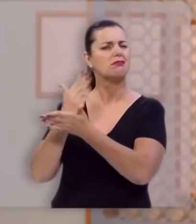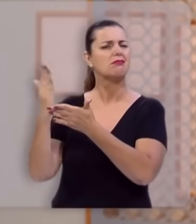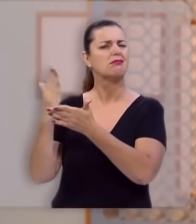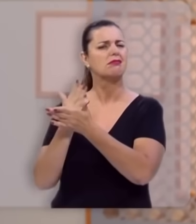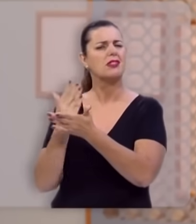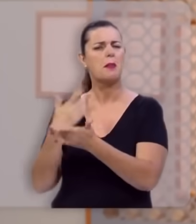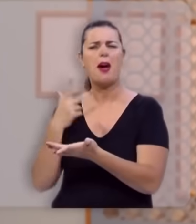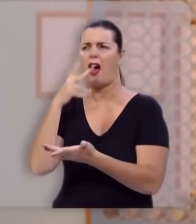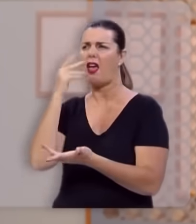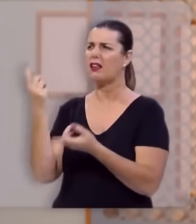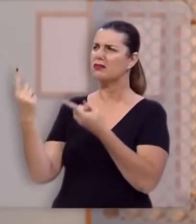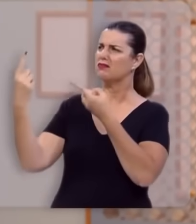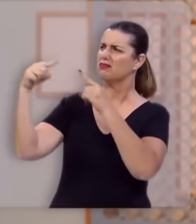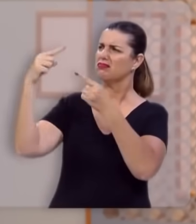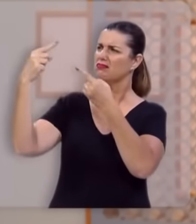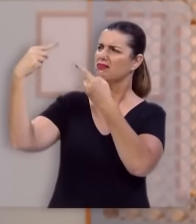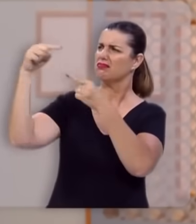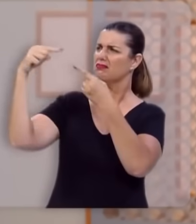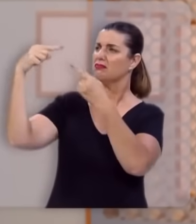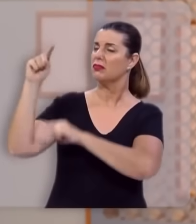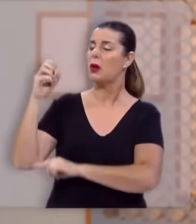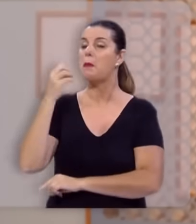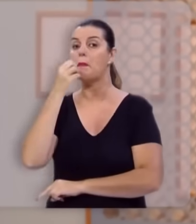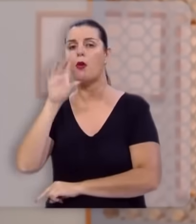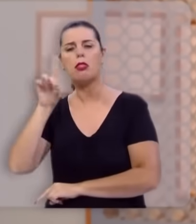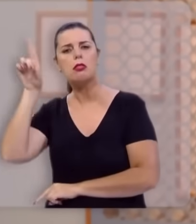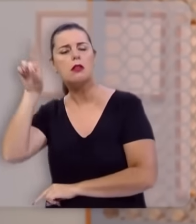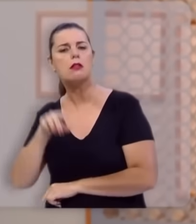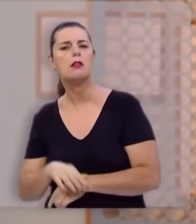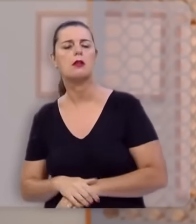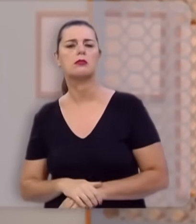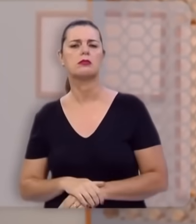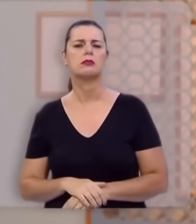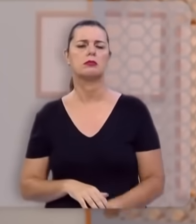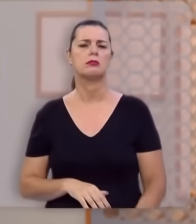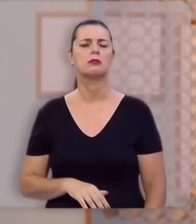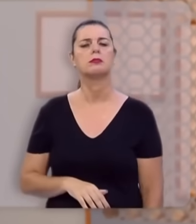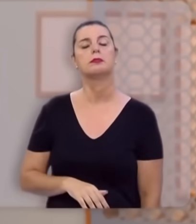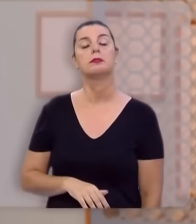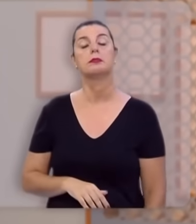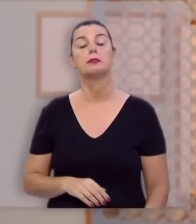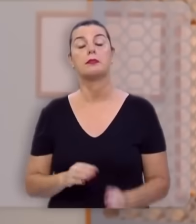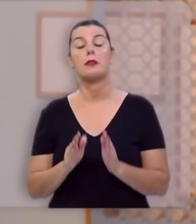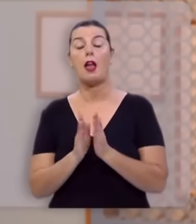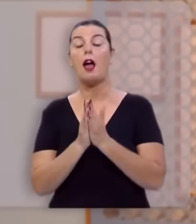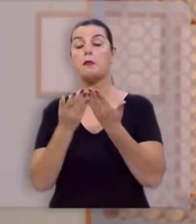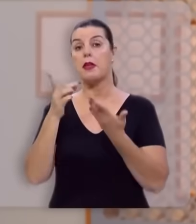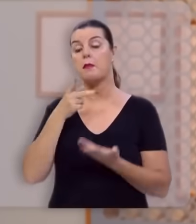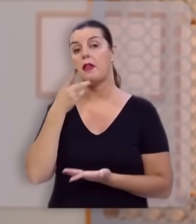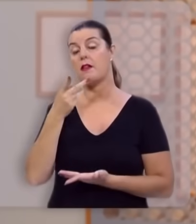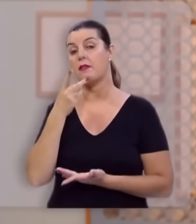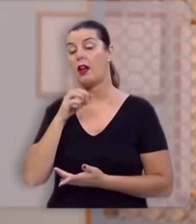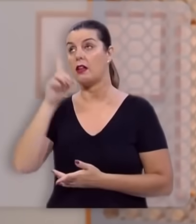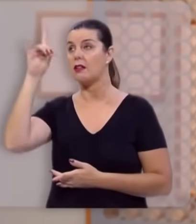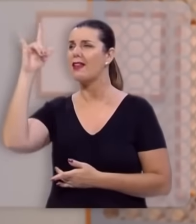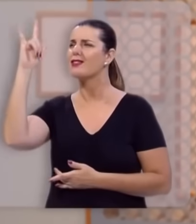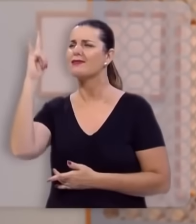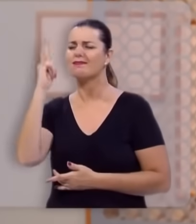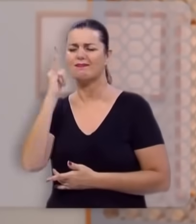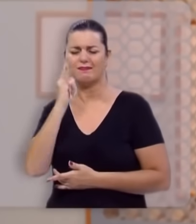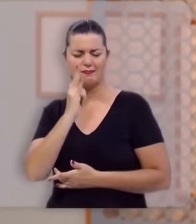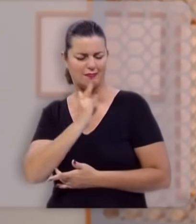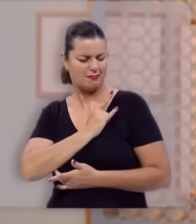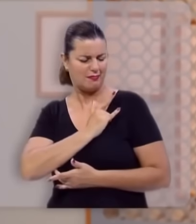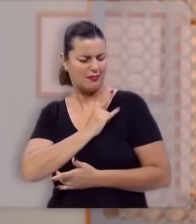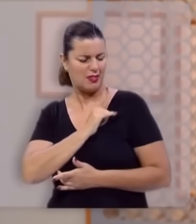ultrajamos a bondade de Deus. E a Bíblia diz que Deus nos amou, quando